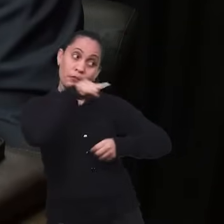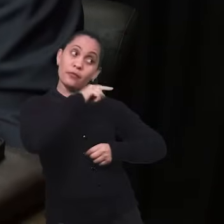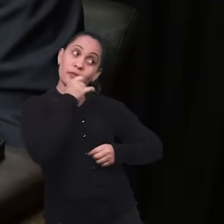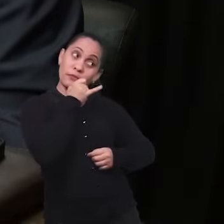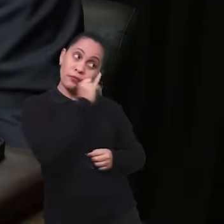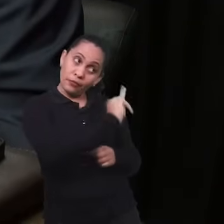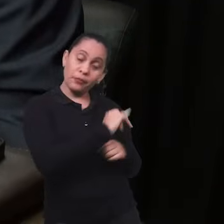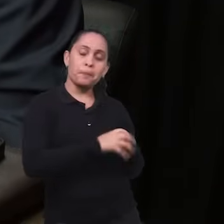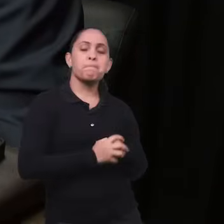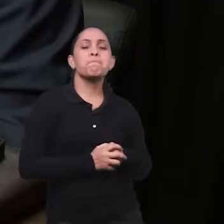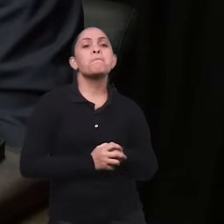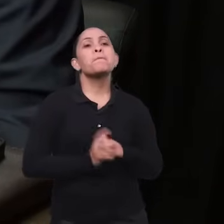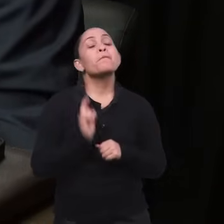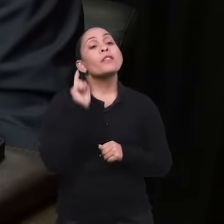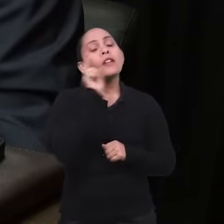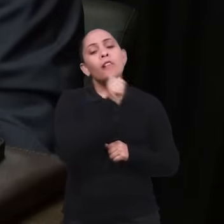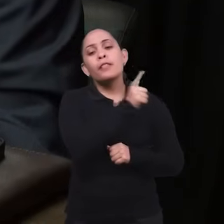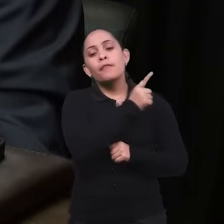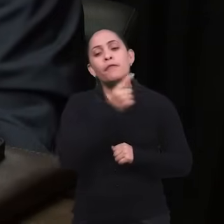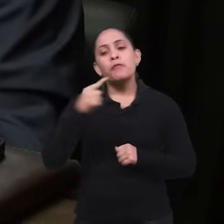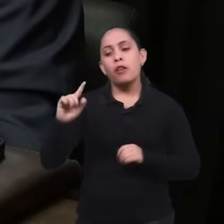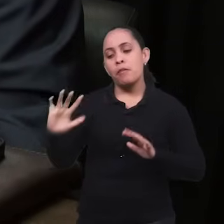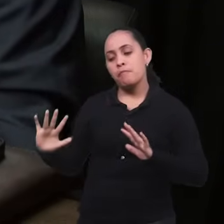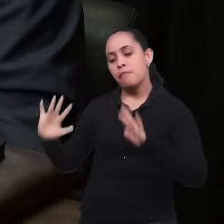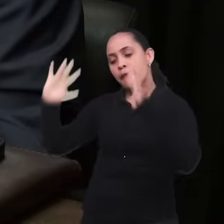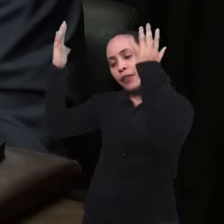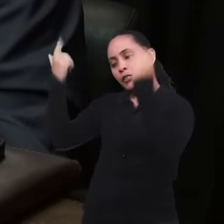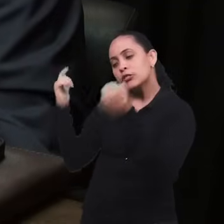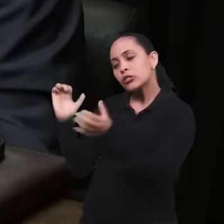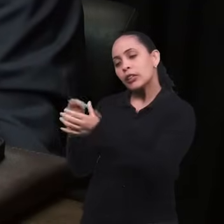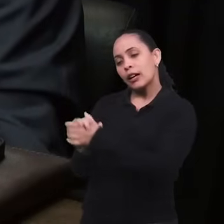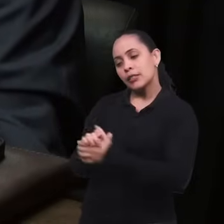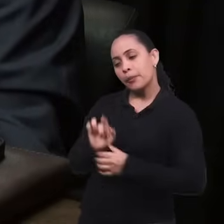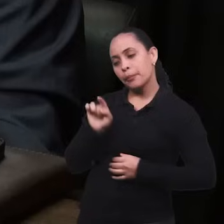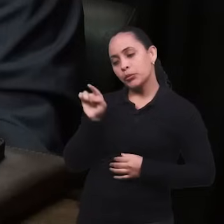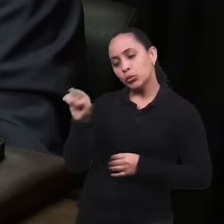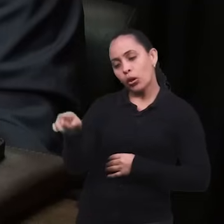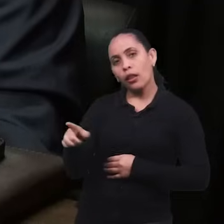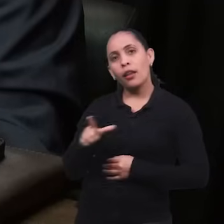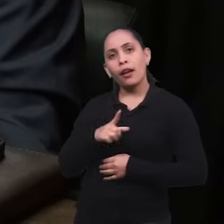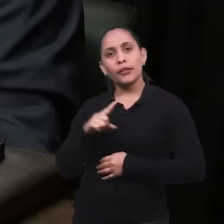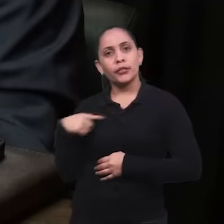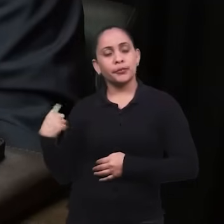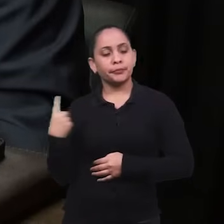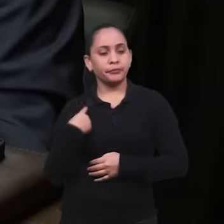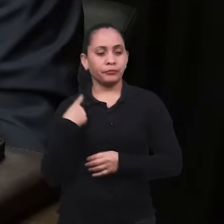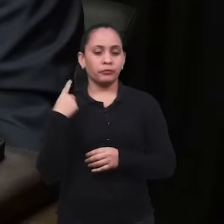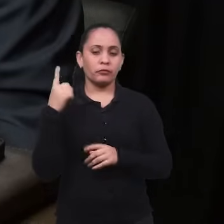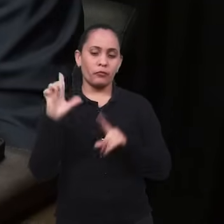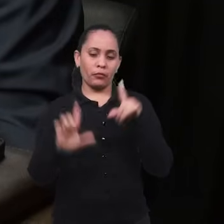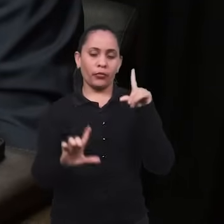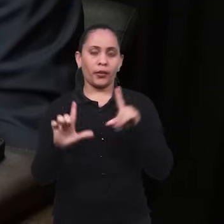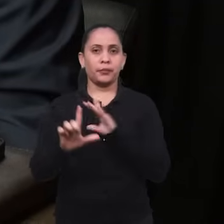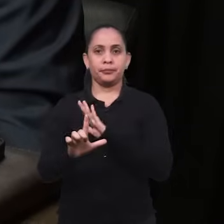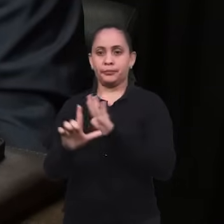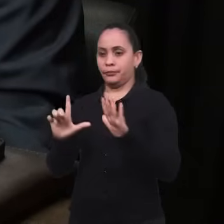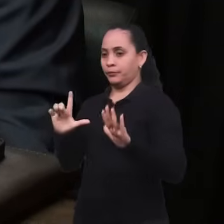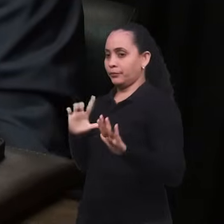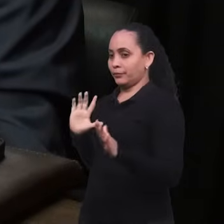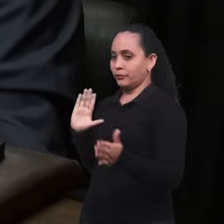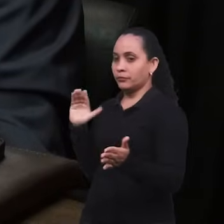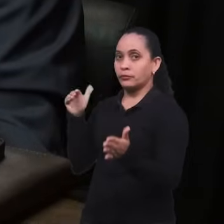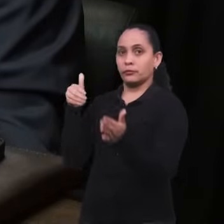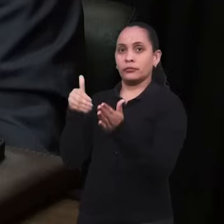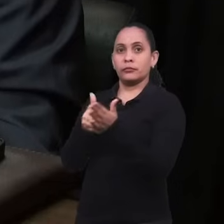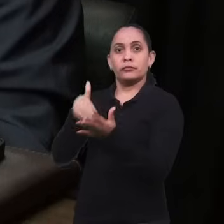palavra, ele vai a uma festa de casamento. E nós vimos no programa anterior que